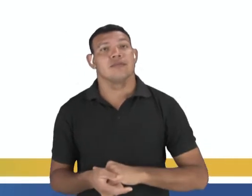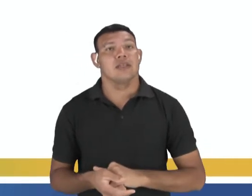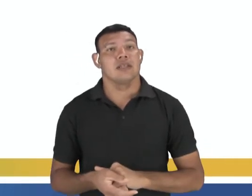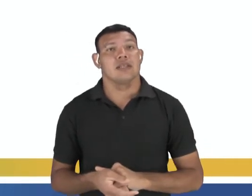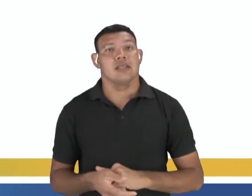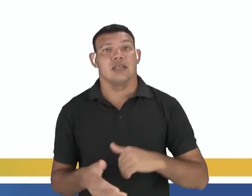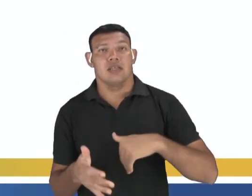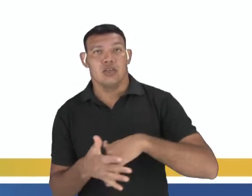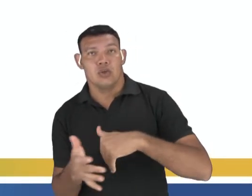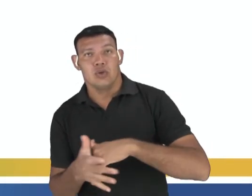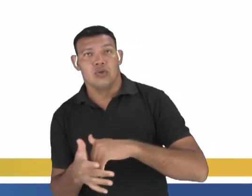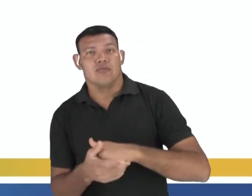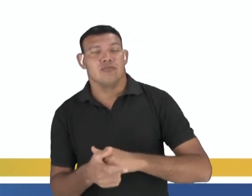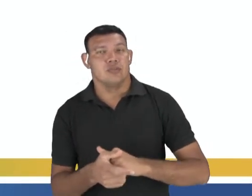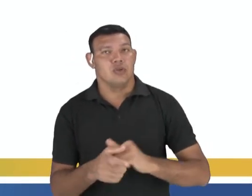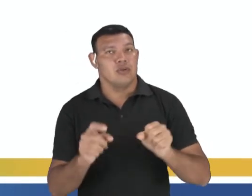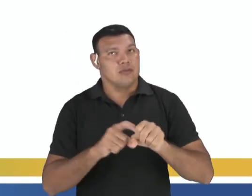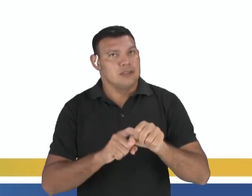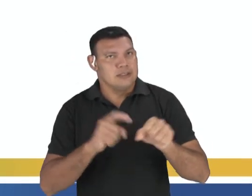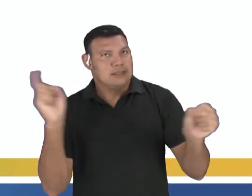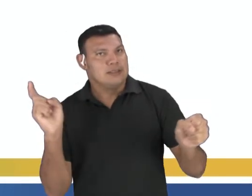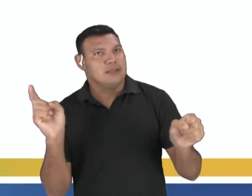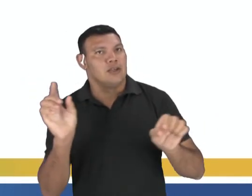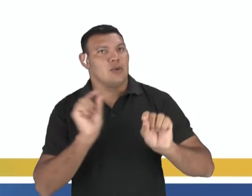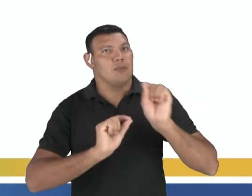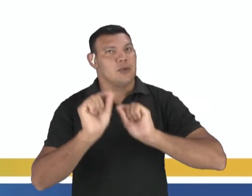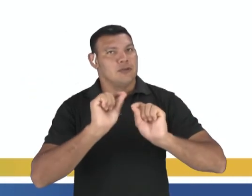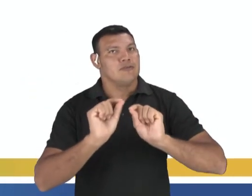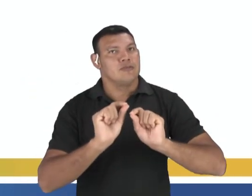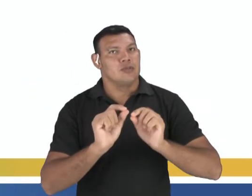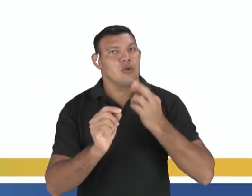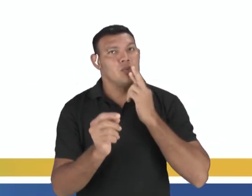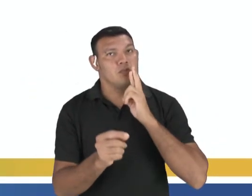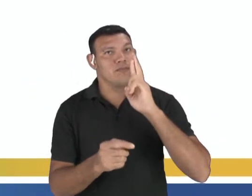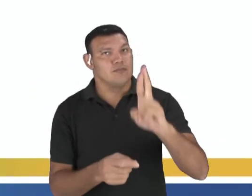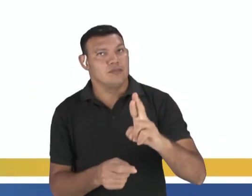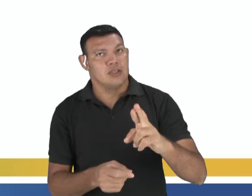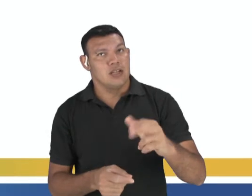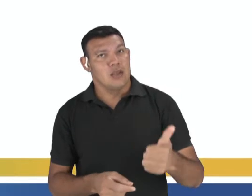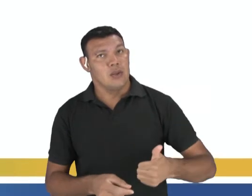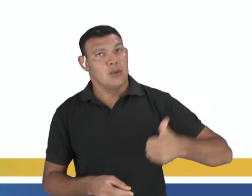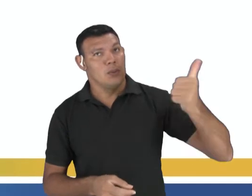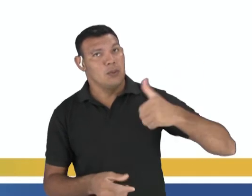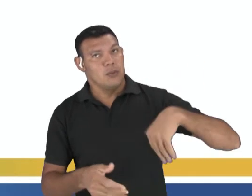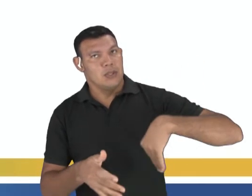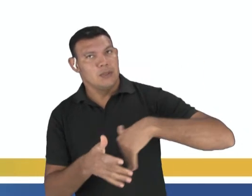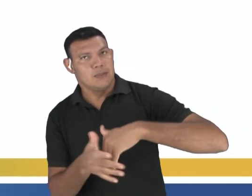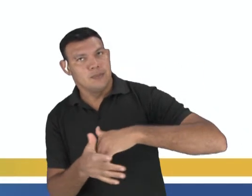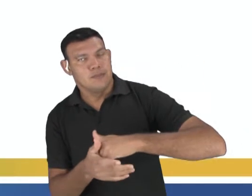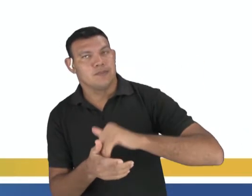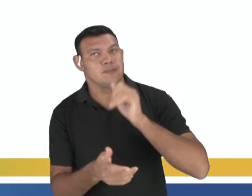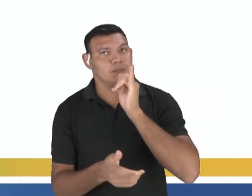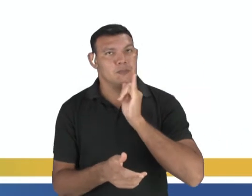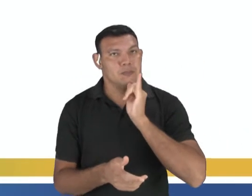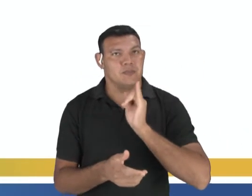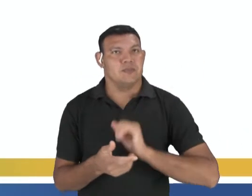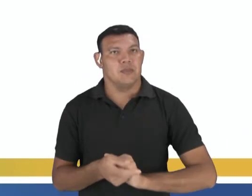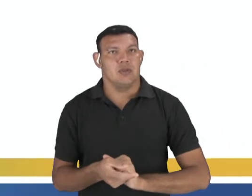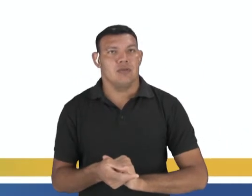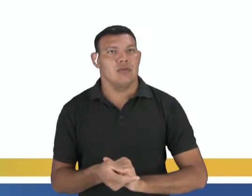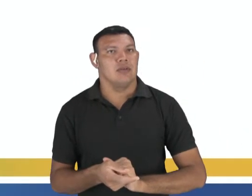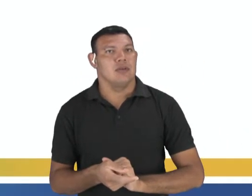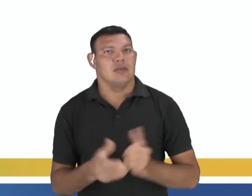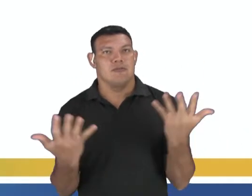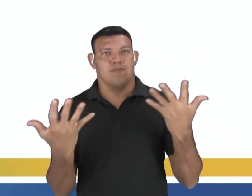como é que nós vamos calcular a probabilidade para isso acontecer? Nós vamos multiplicar as probabilidades dele vencer o